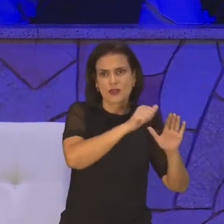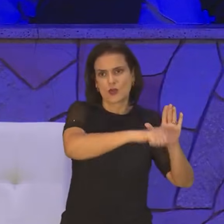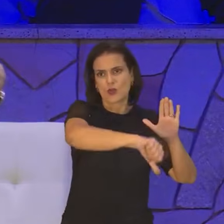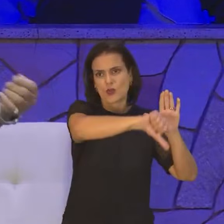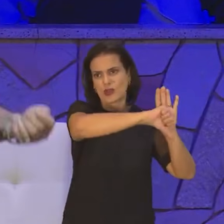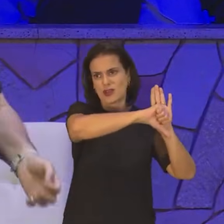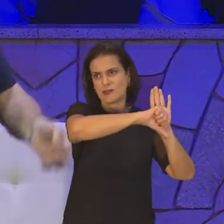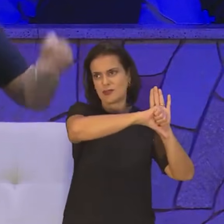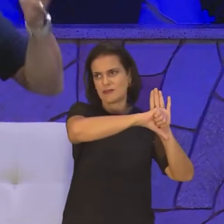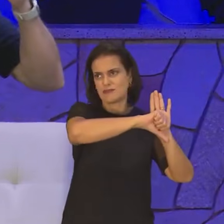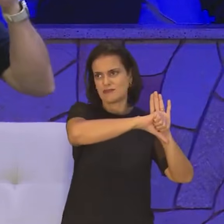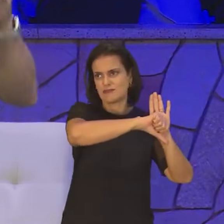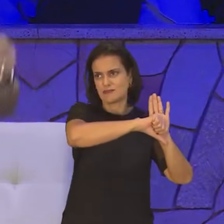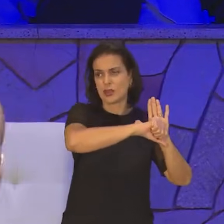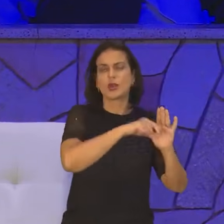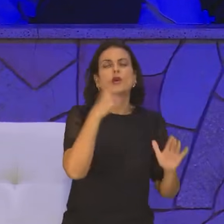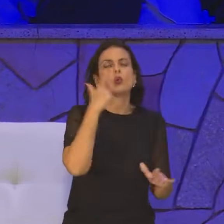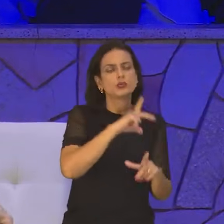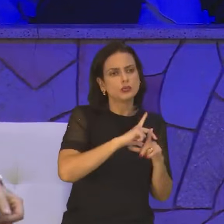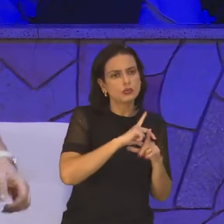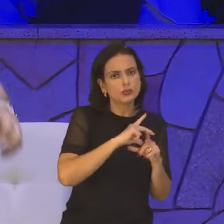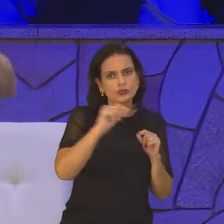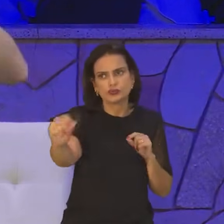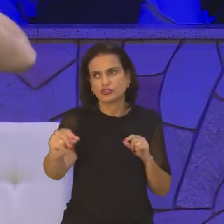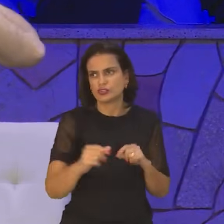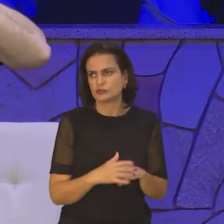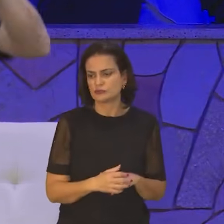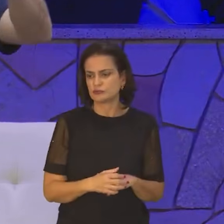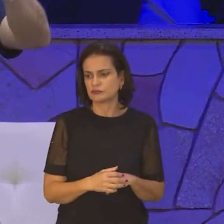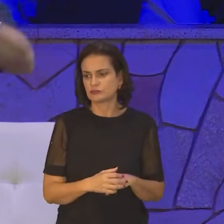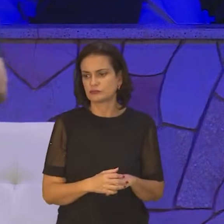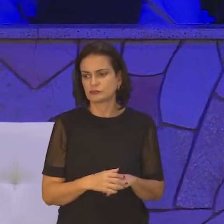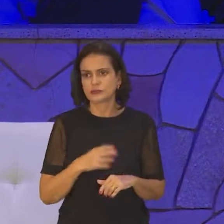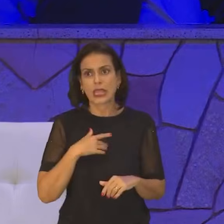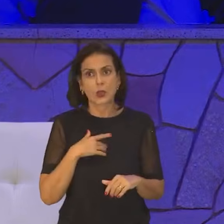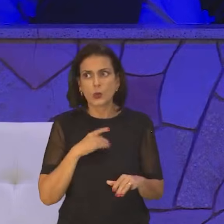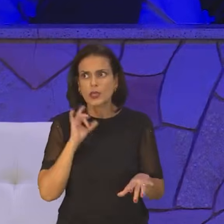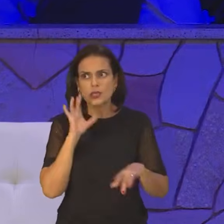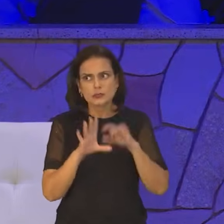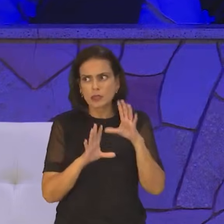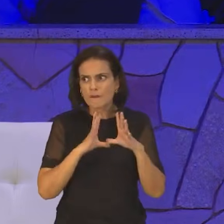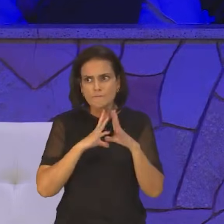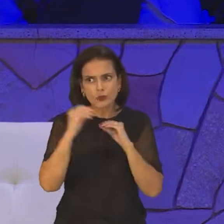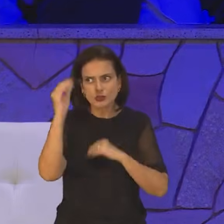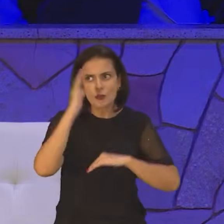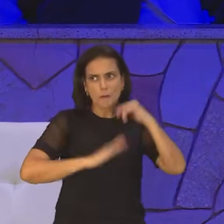matar e consegui fugir. Gente, eu sou especialista em fugir, portanto.